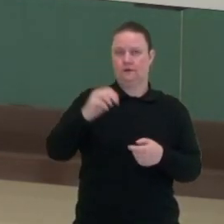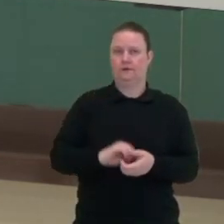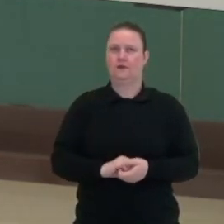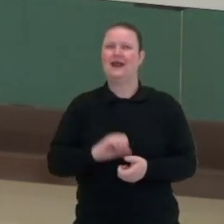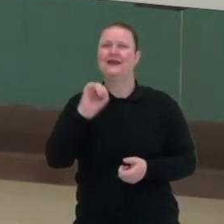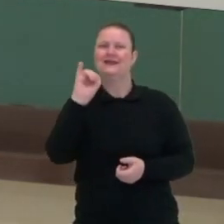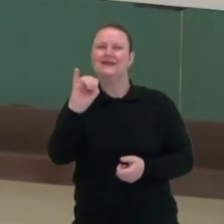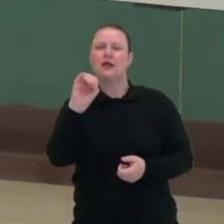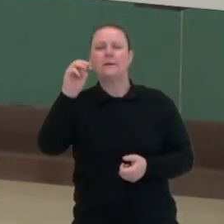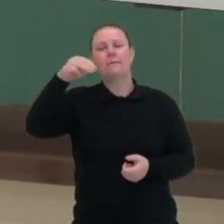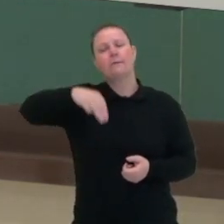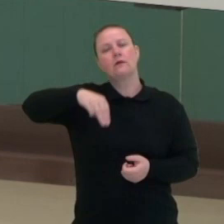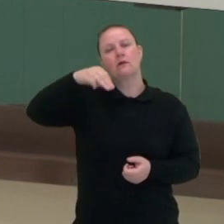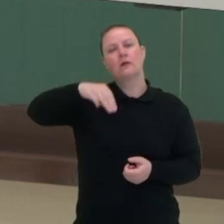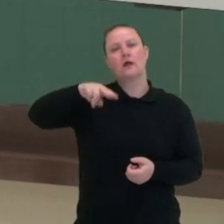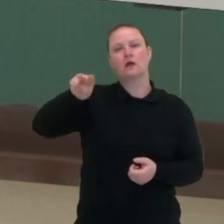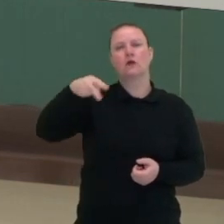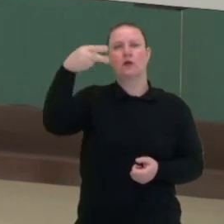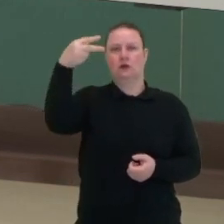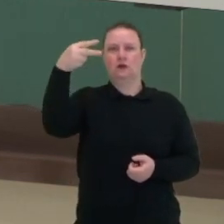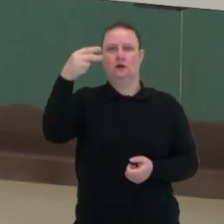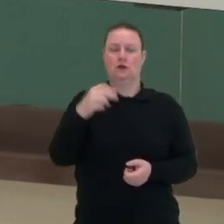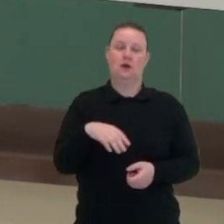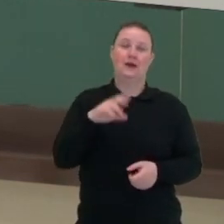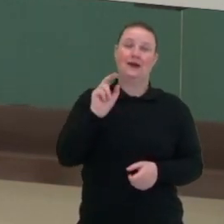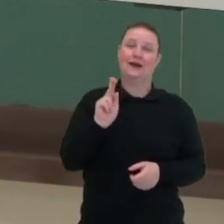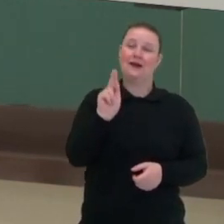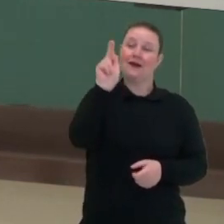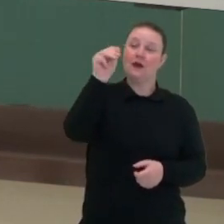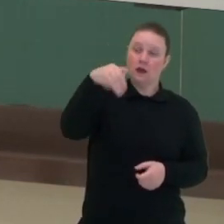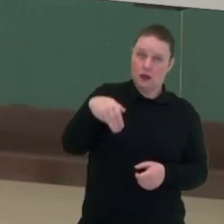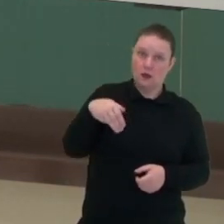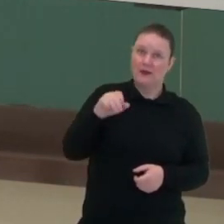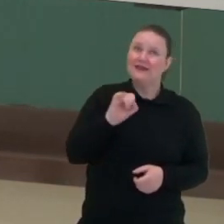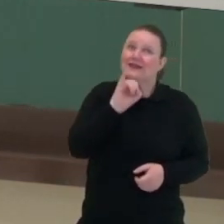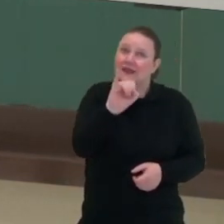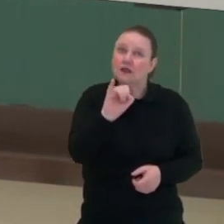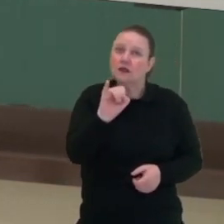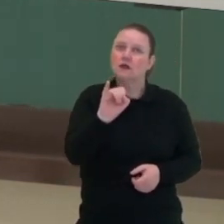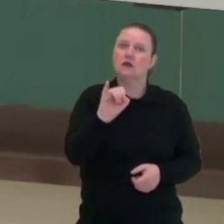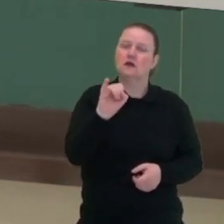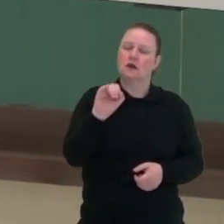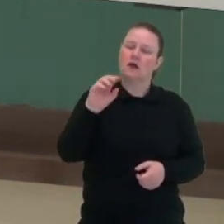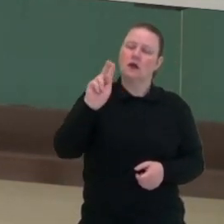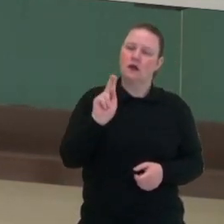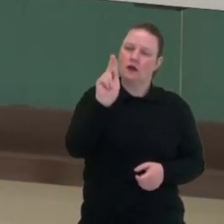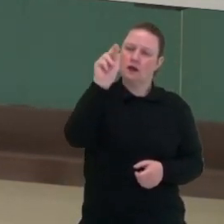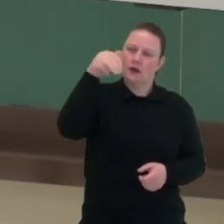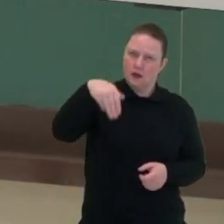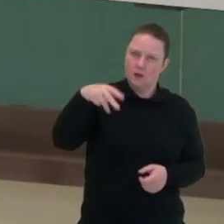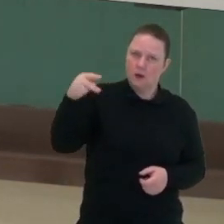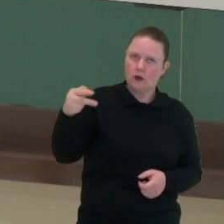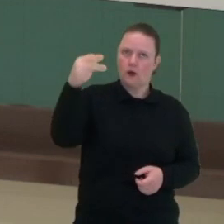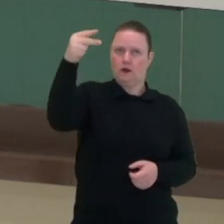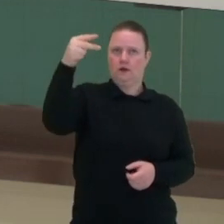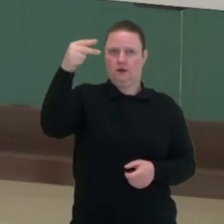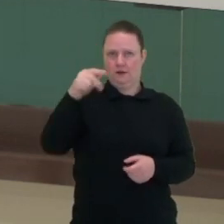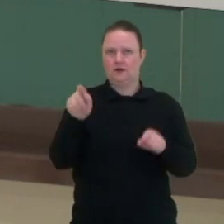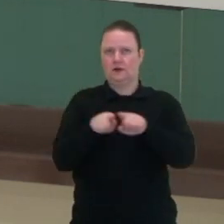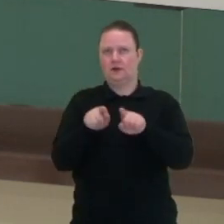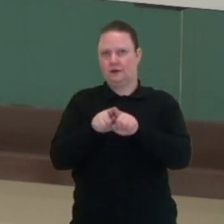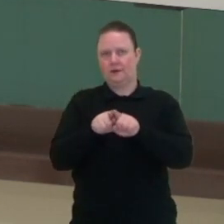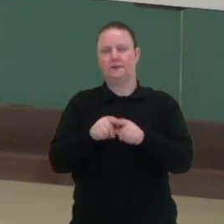metros, metros quadrados. Se fosse quilômetros, quilômetros quadrados. E assim por diante,